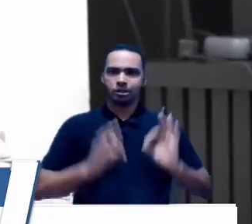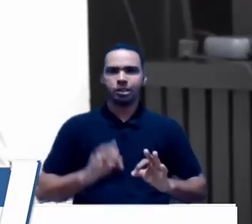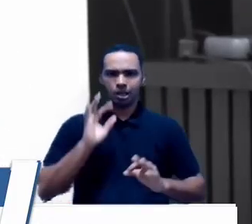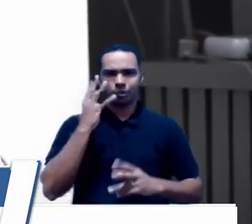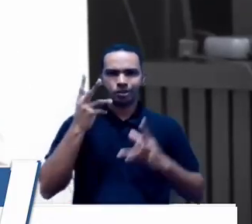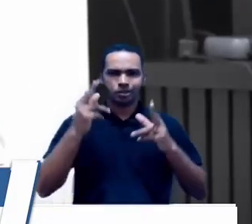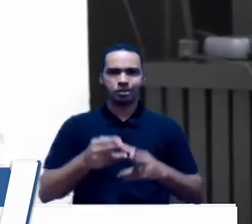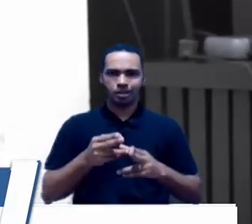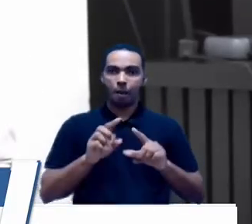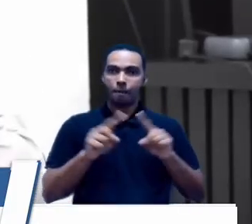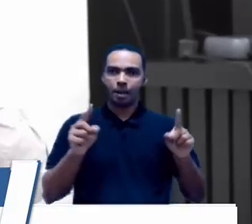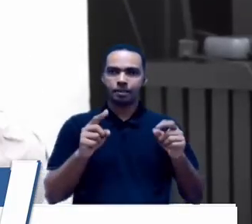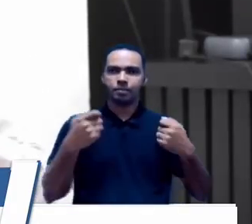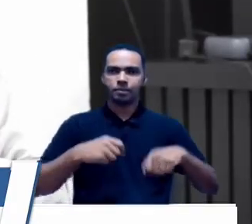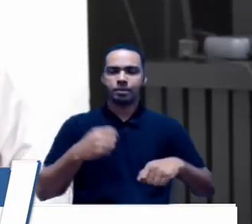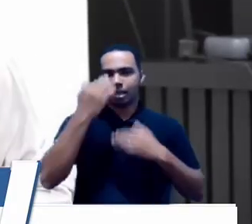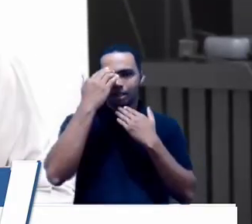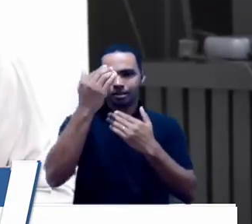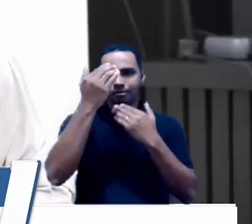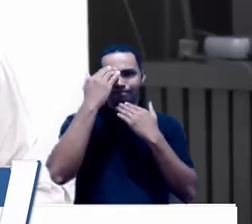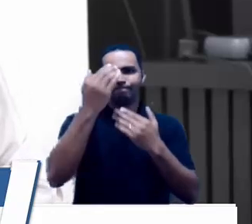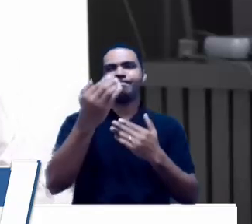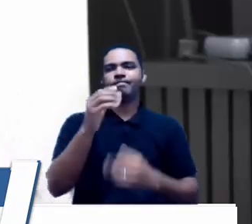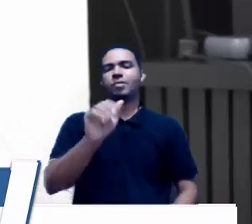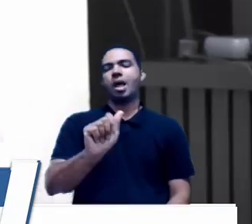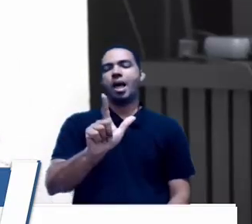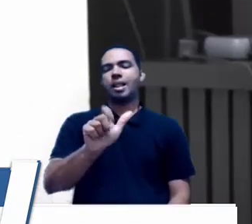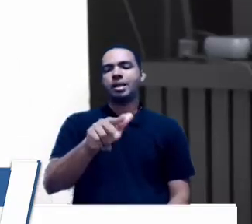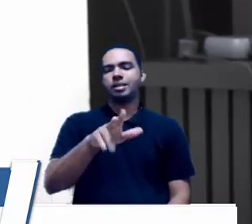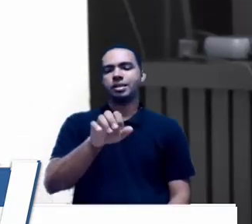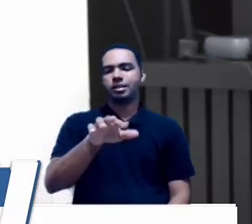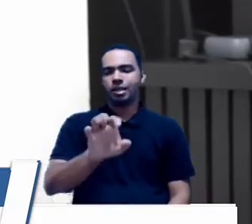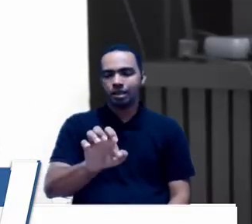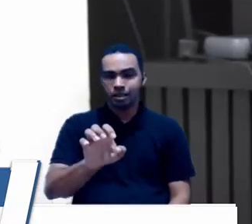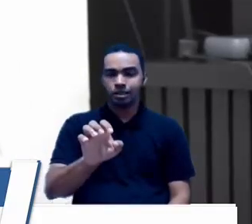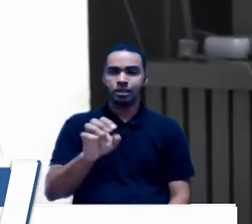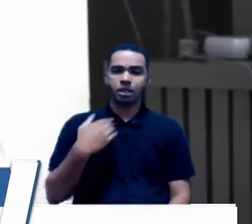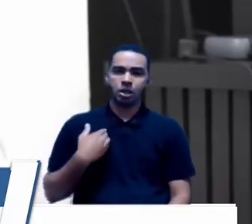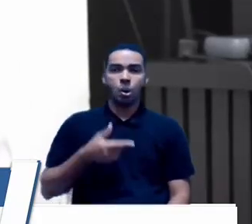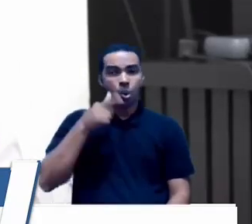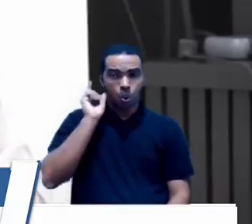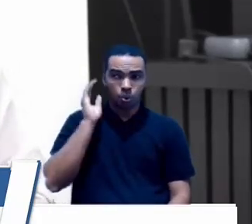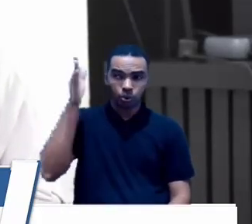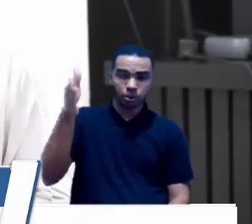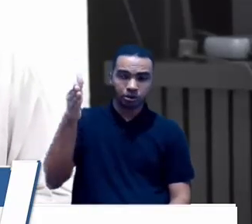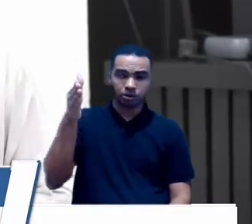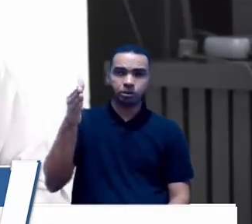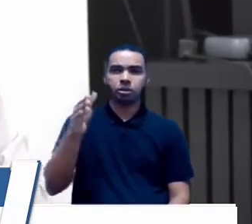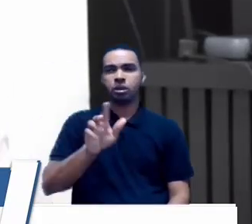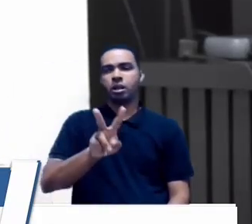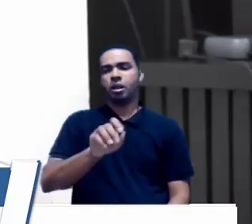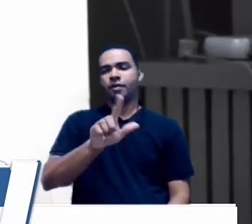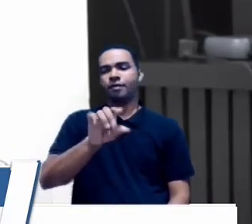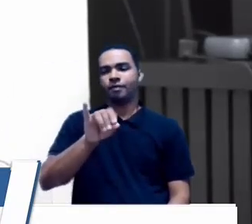tenho que agradecer o Alexandre Ferreira, eu estive lá ontem, o Valdir está lá fazendo a topografia da